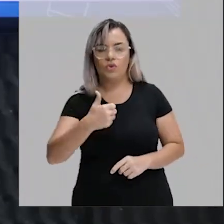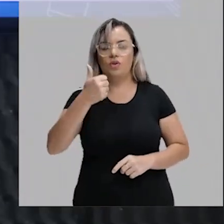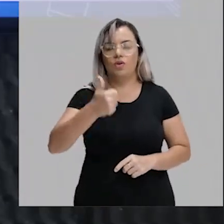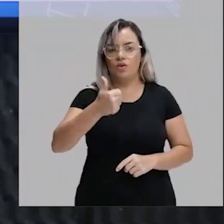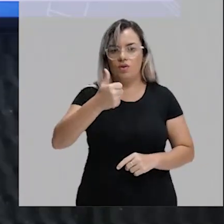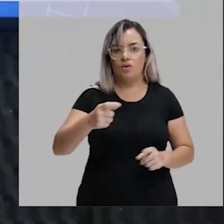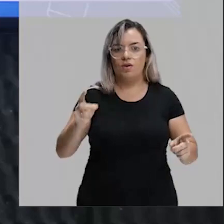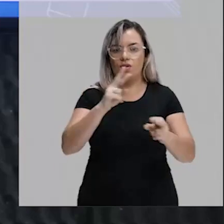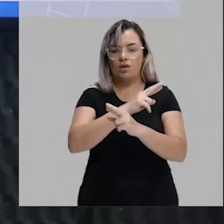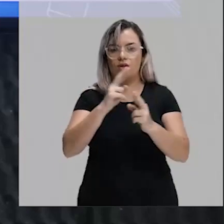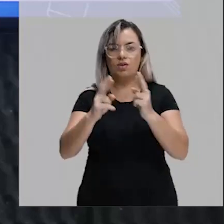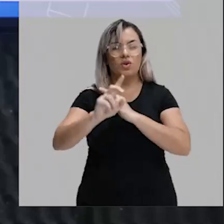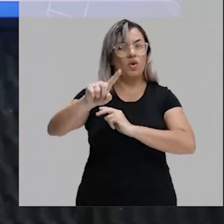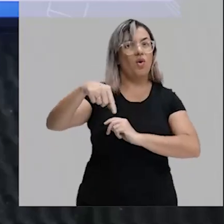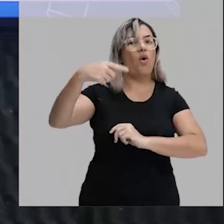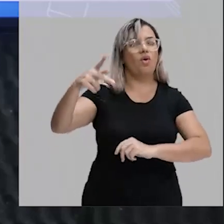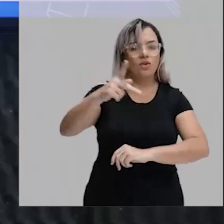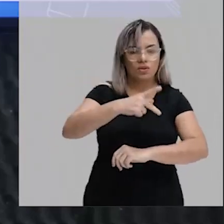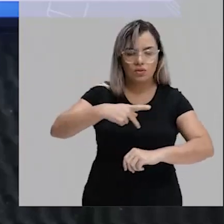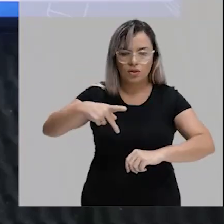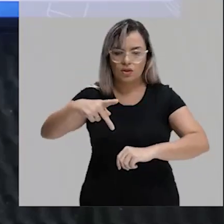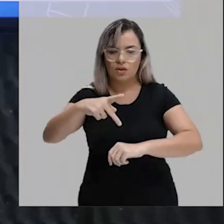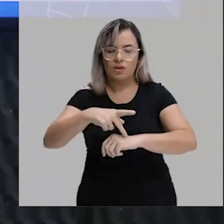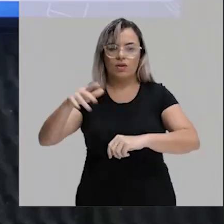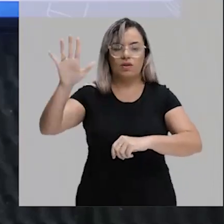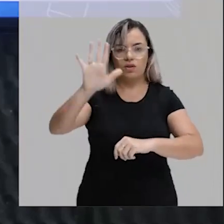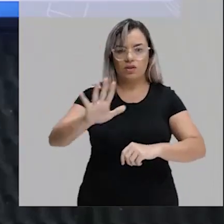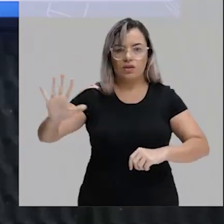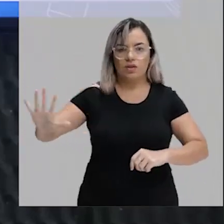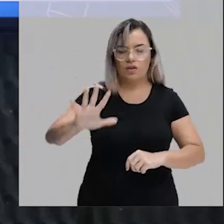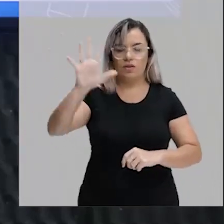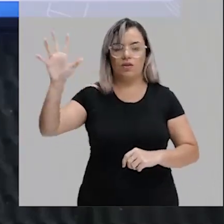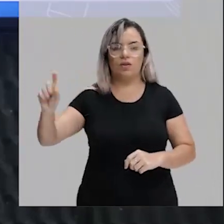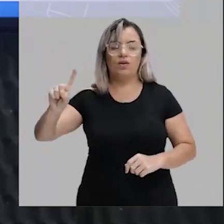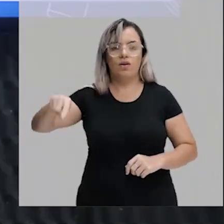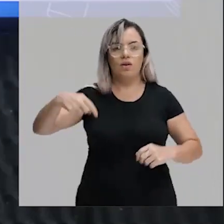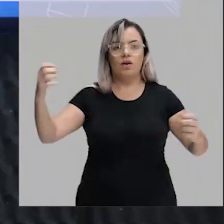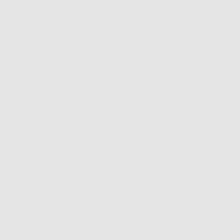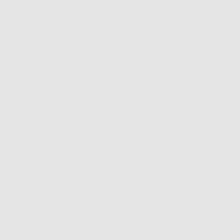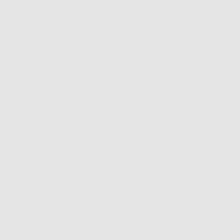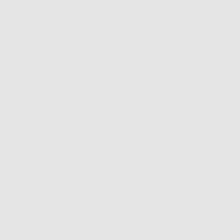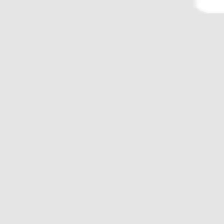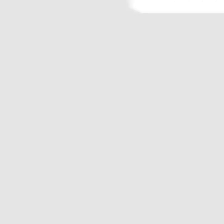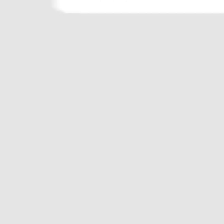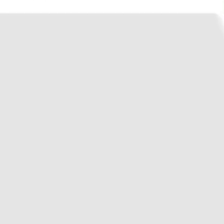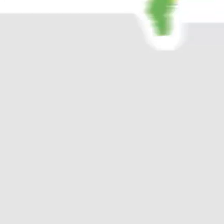às outras nações europeias. Um grande abraço e até o nosso próximo encontro. Tchau!